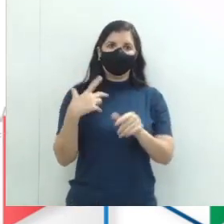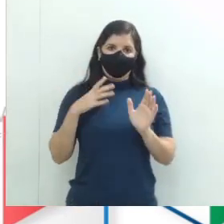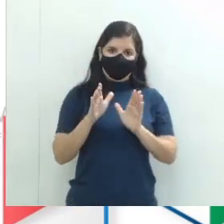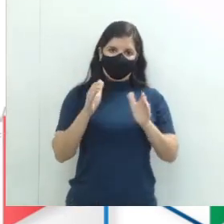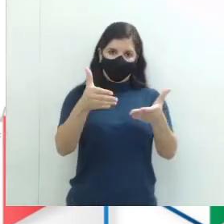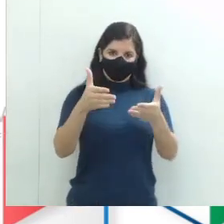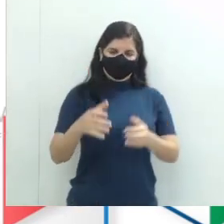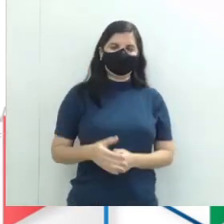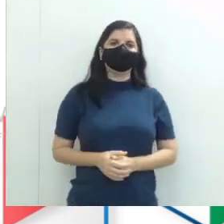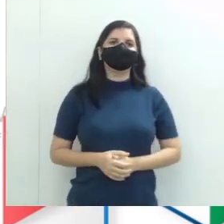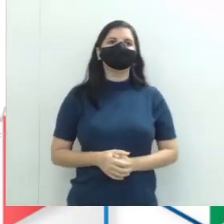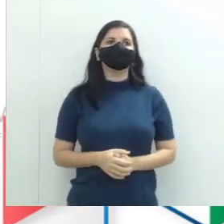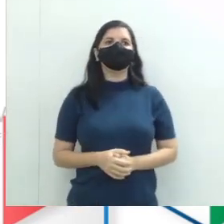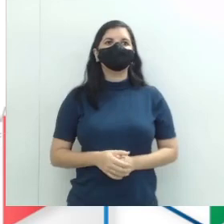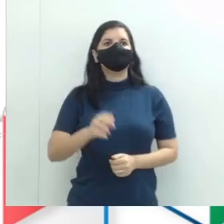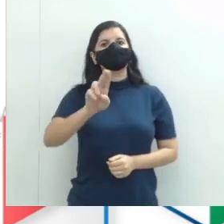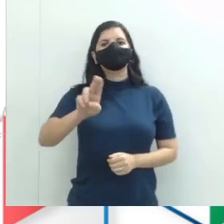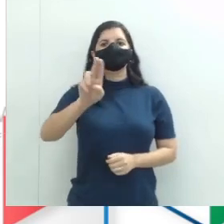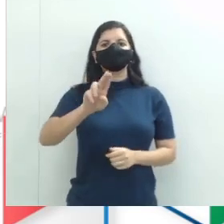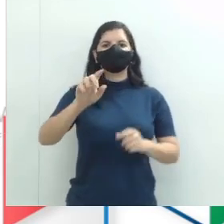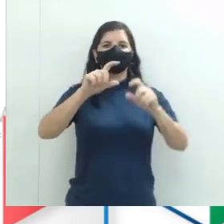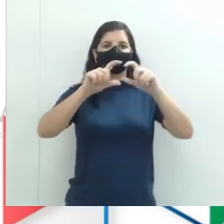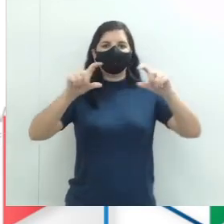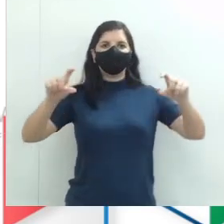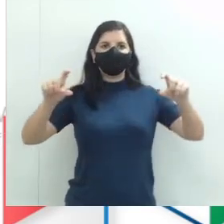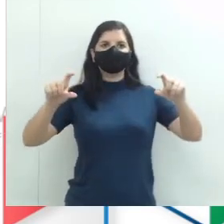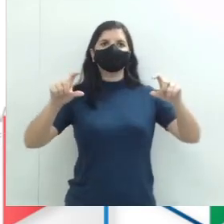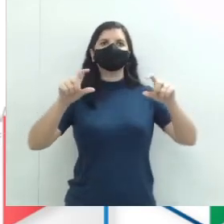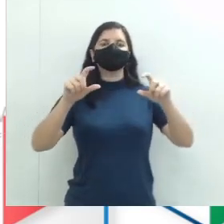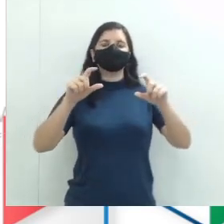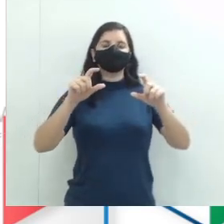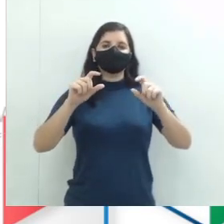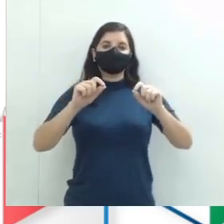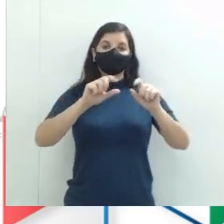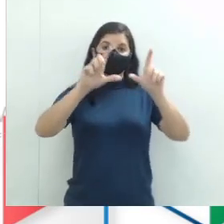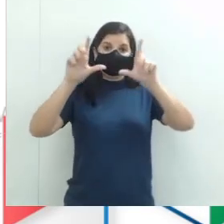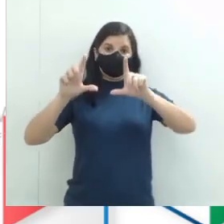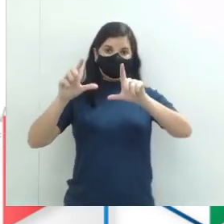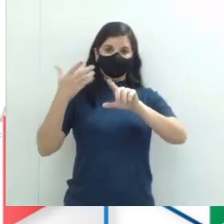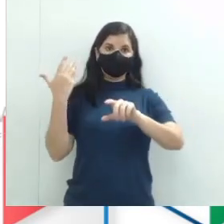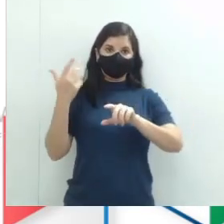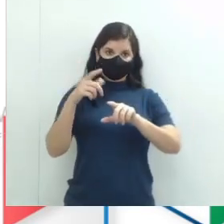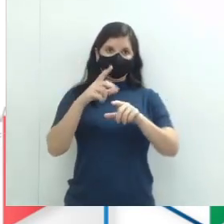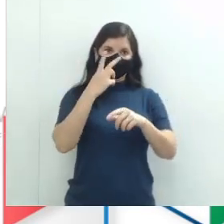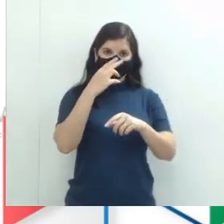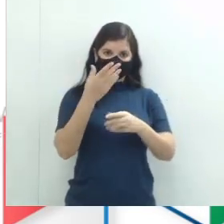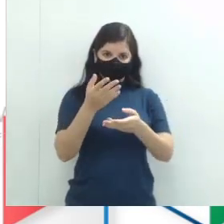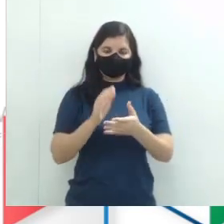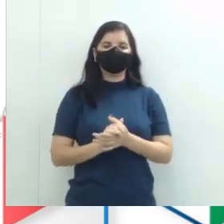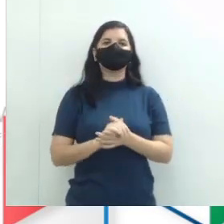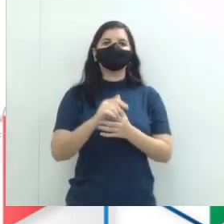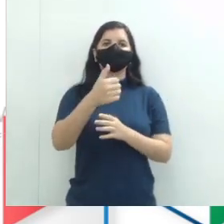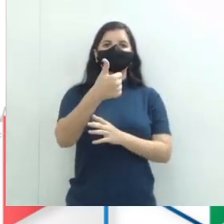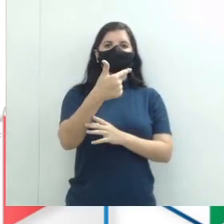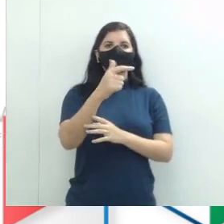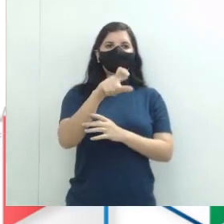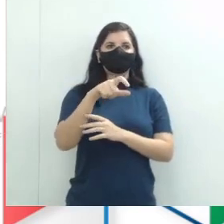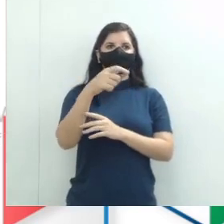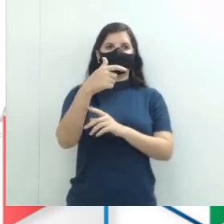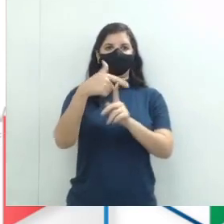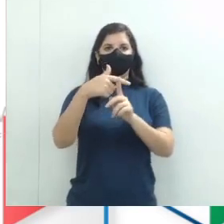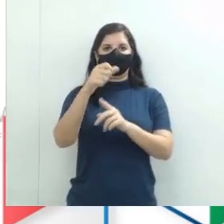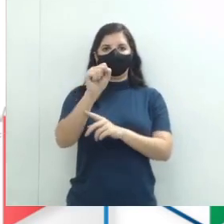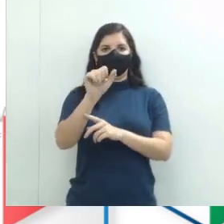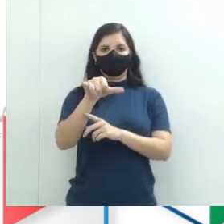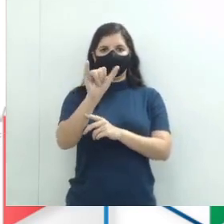foco. Usando as equações do slide anterior, ou seja, essa daqui, 12x mais 8y